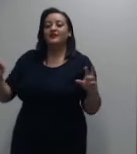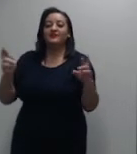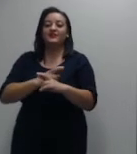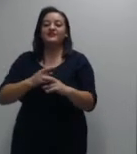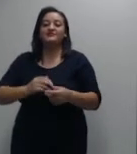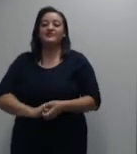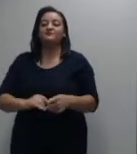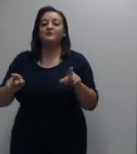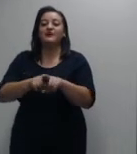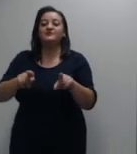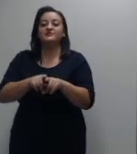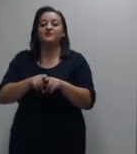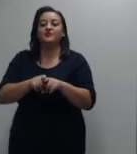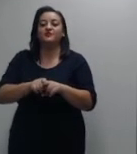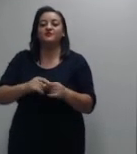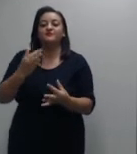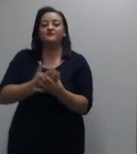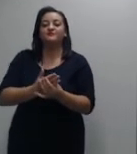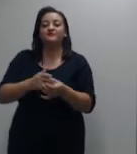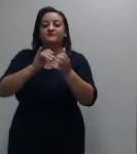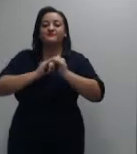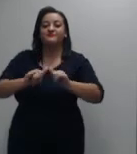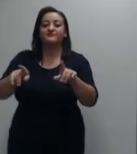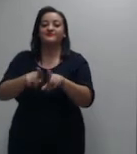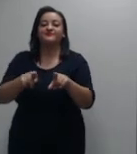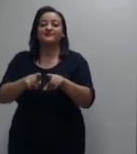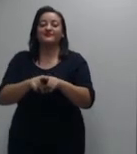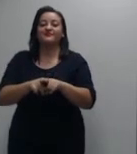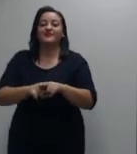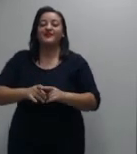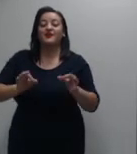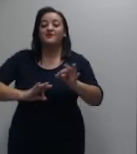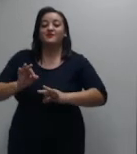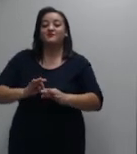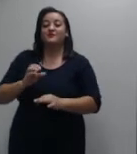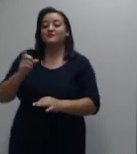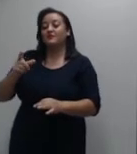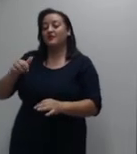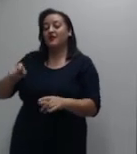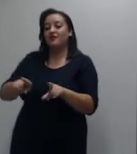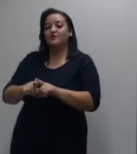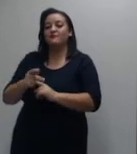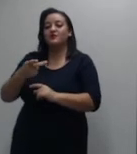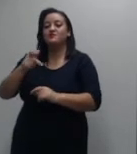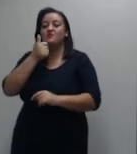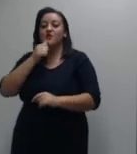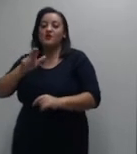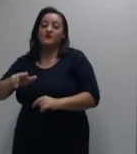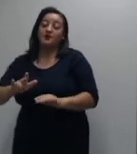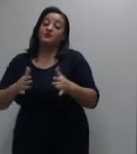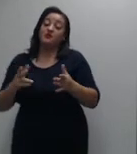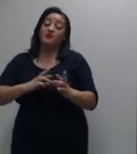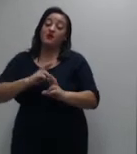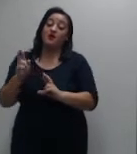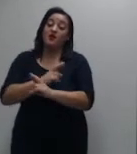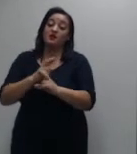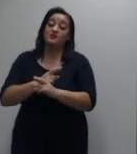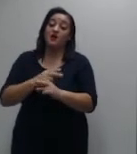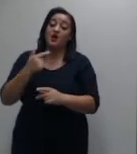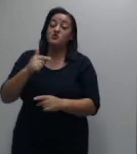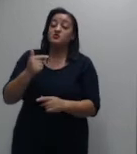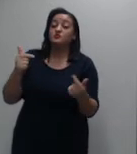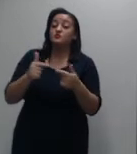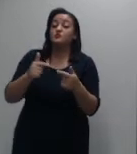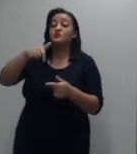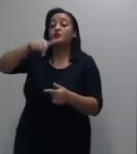a motivação a ciência de consultas processuais Daniel todas as garantias relativamente a segunda finalidade da